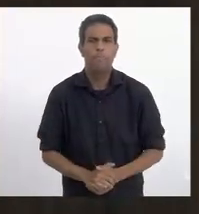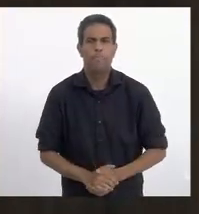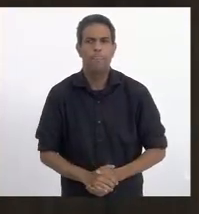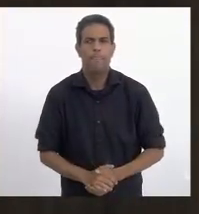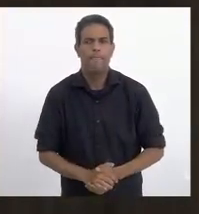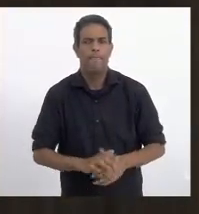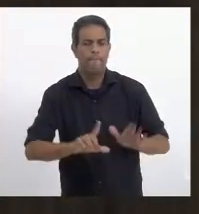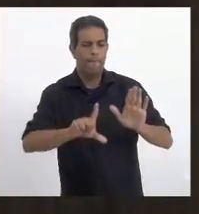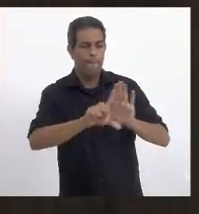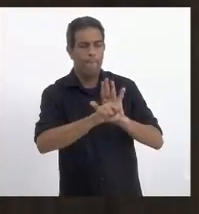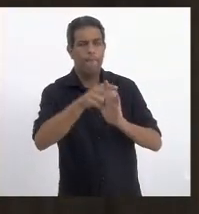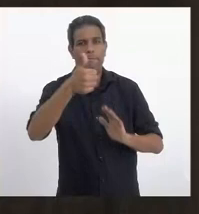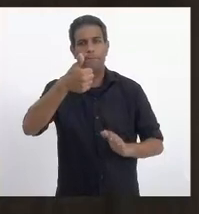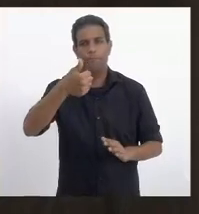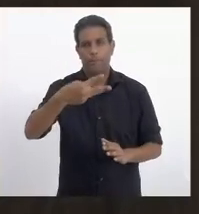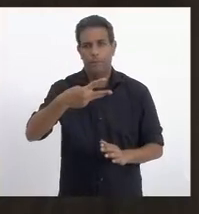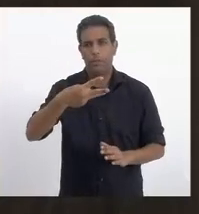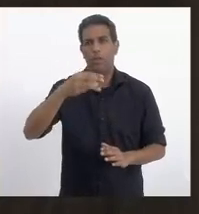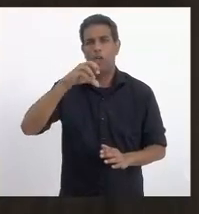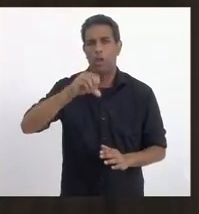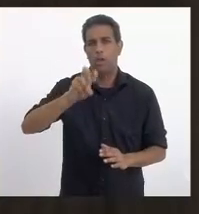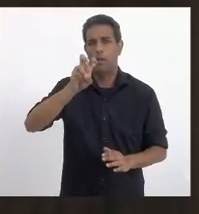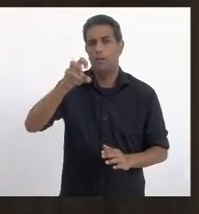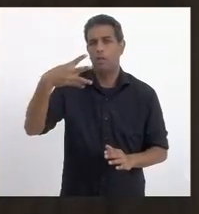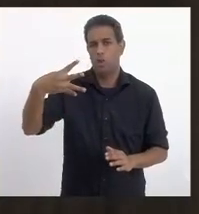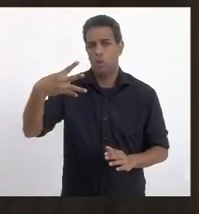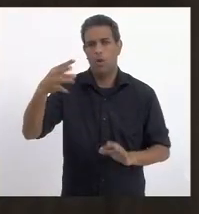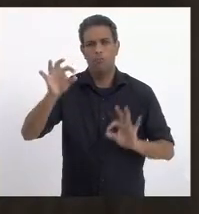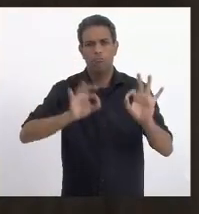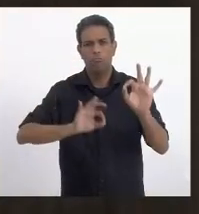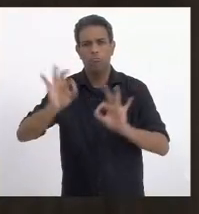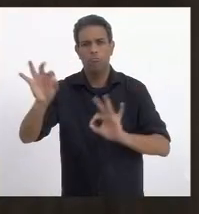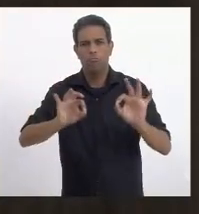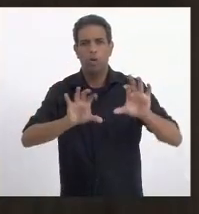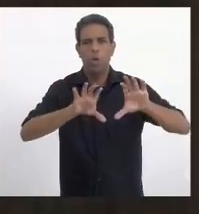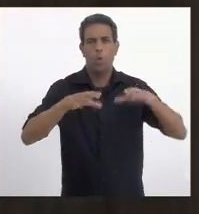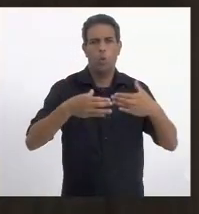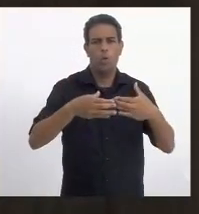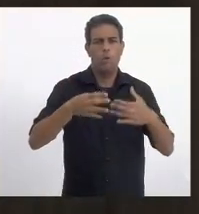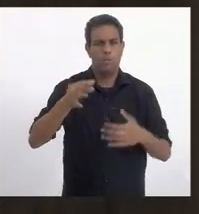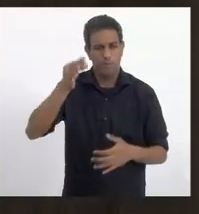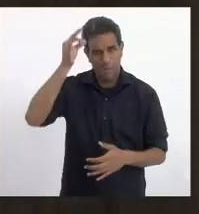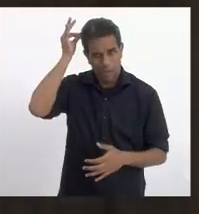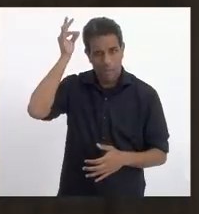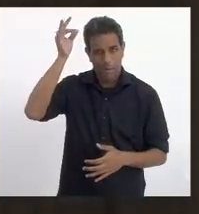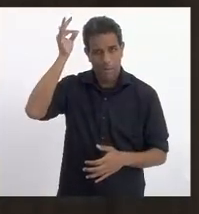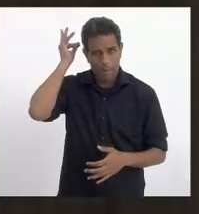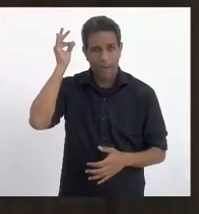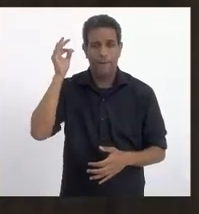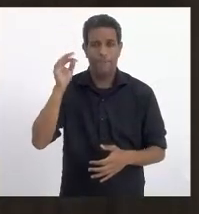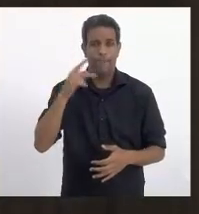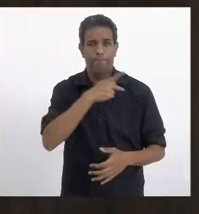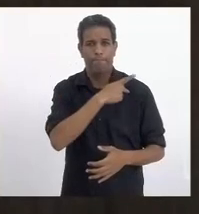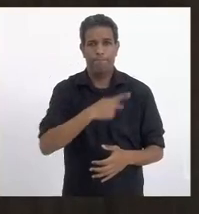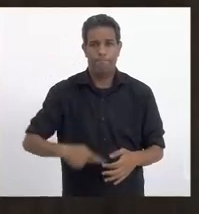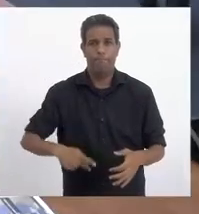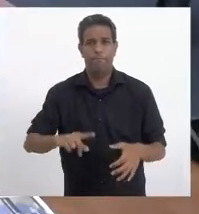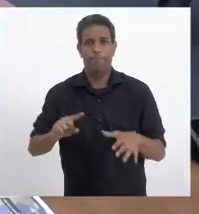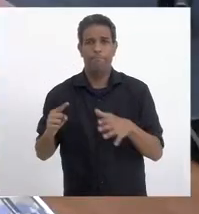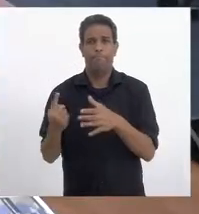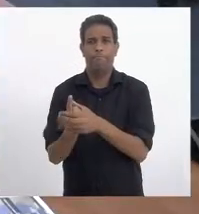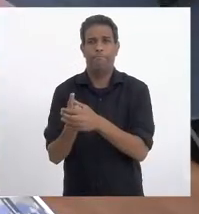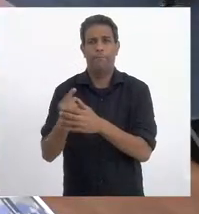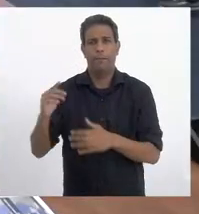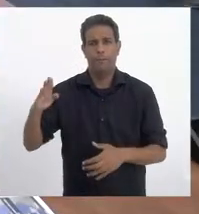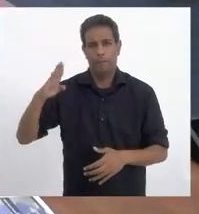falei 13954 ela começou a ser desenhada no governo temer e tomou força junto ao